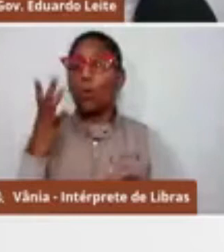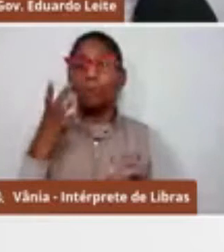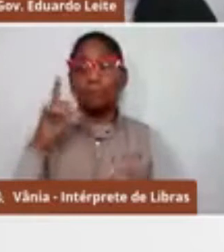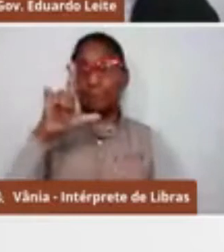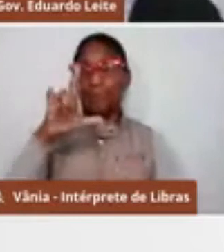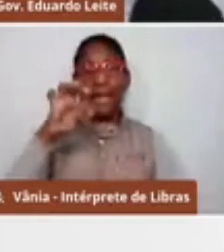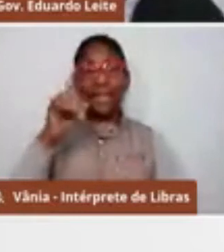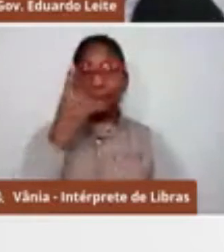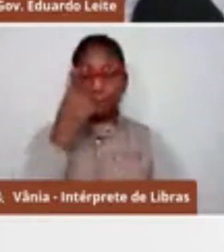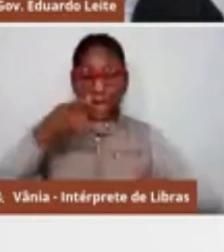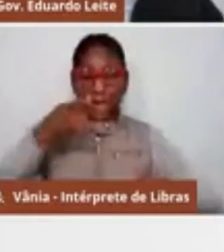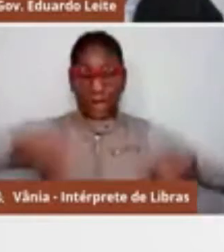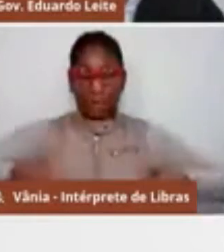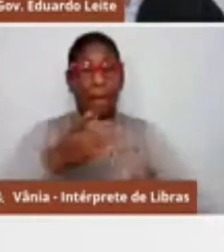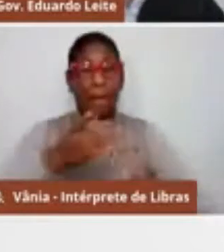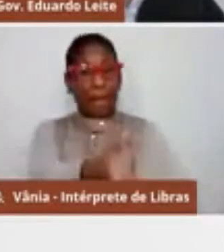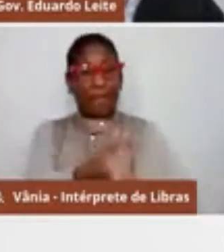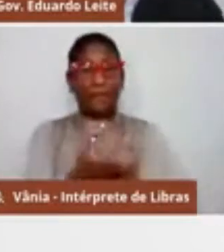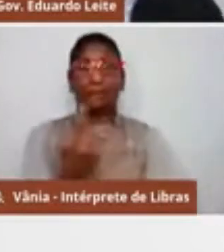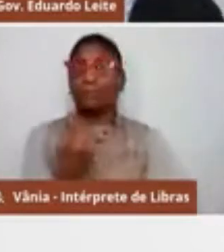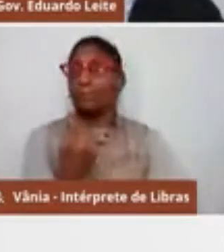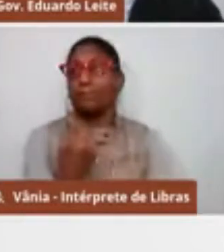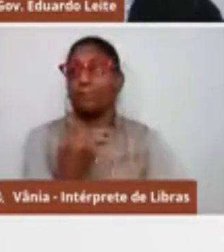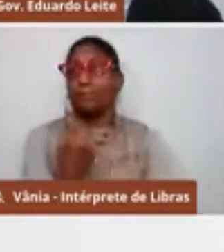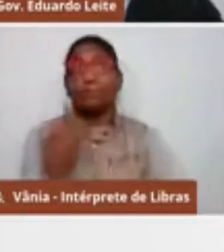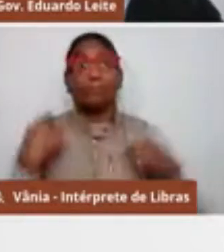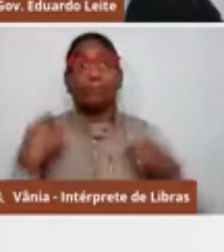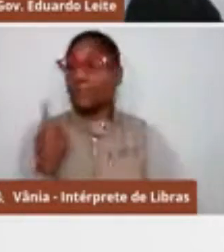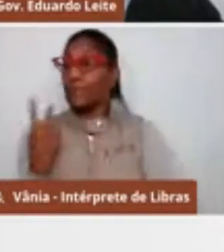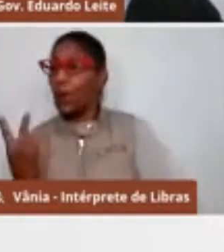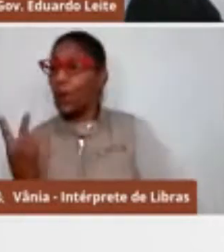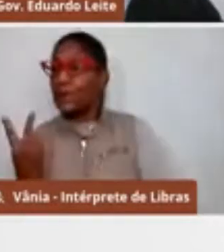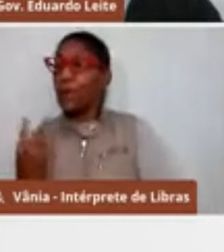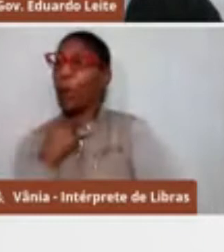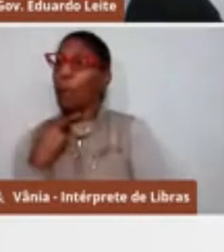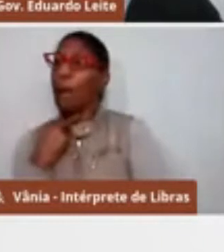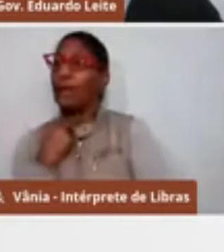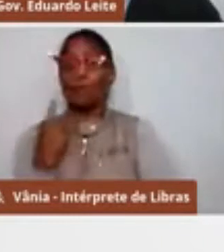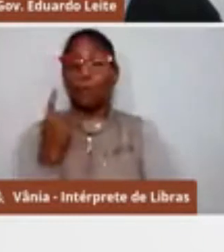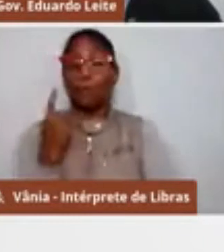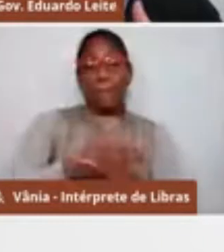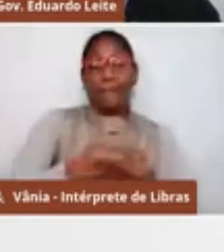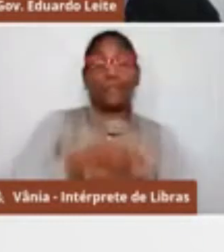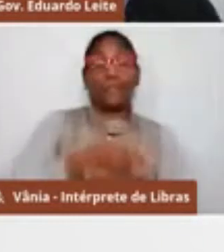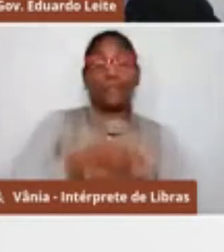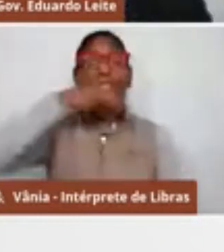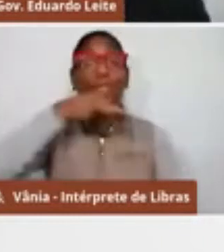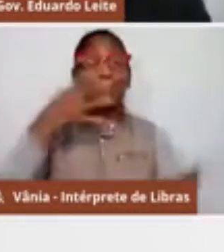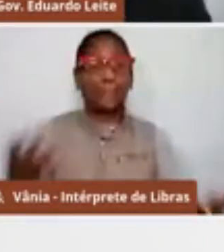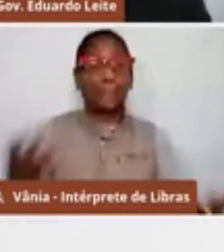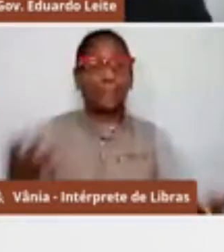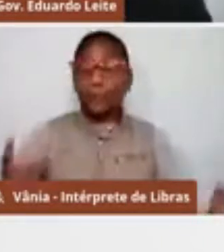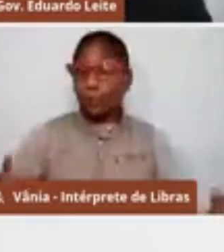ocupado, ou um leito livre para cada 2 leitos que estão ocupados na região de Caxias do Sul. Então, o conjunto dos